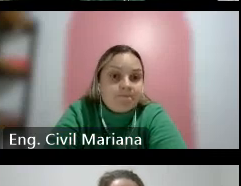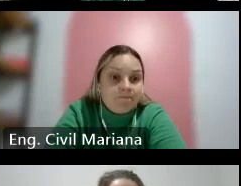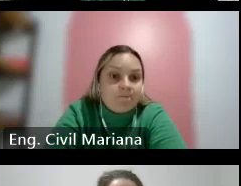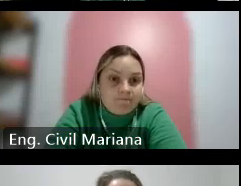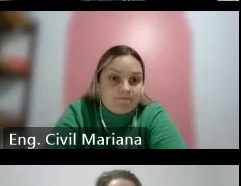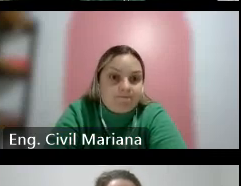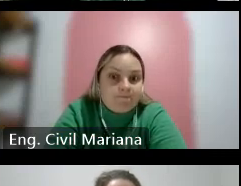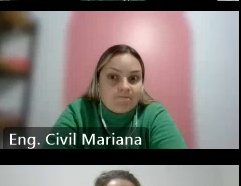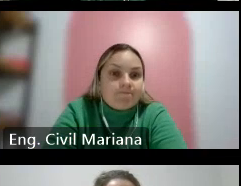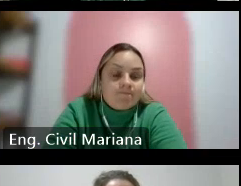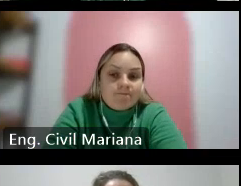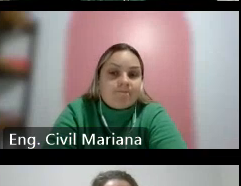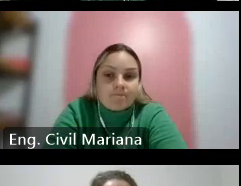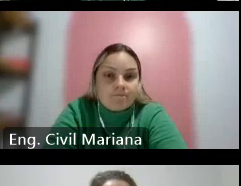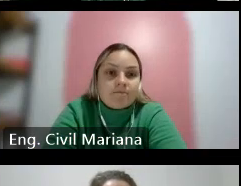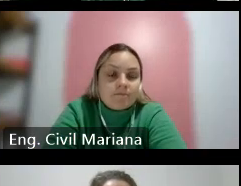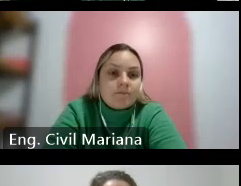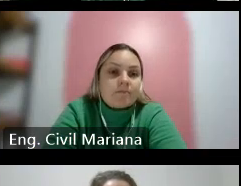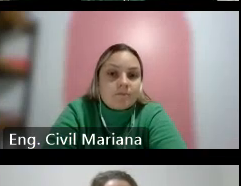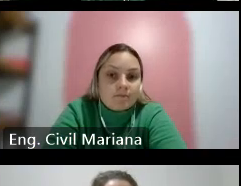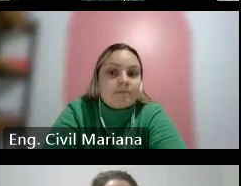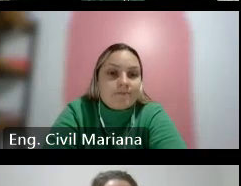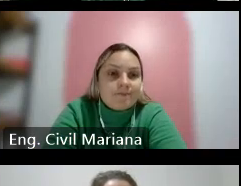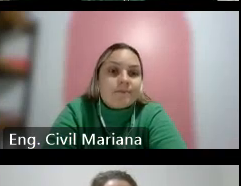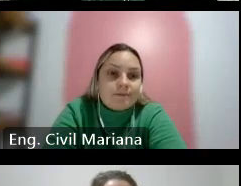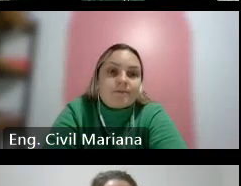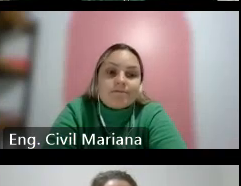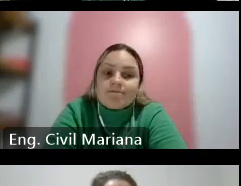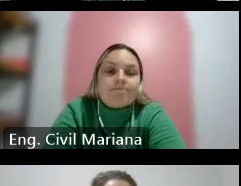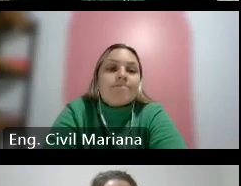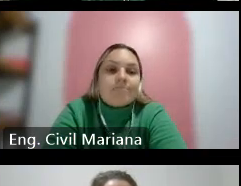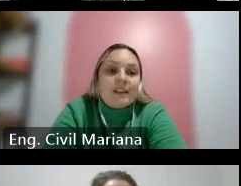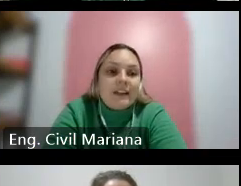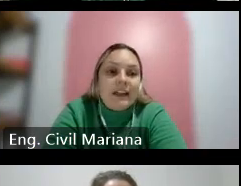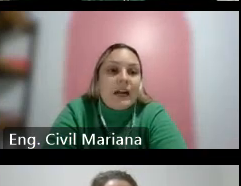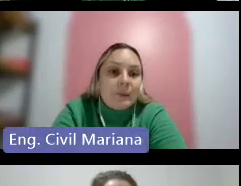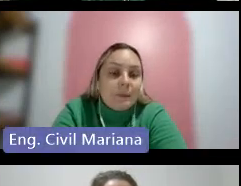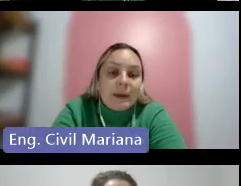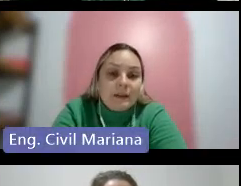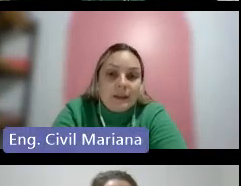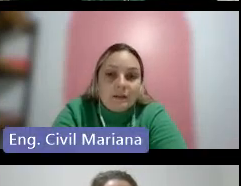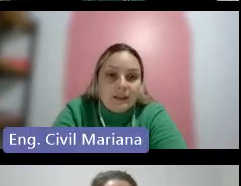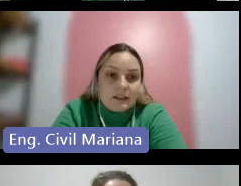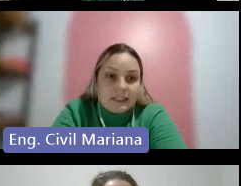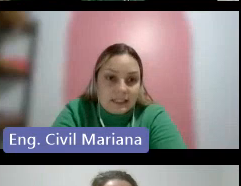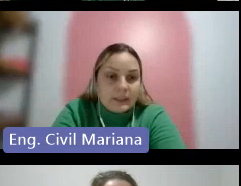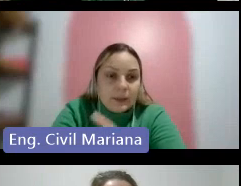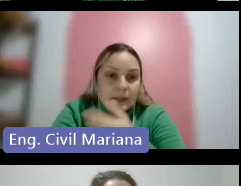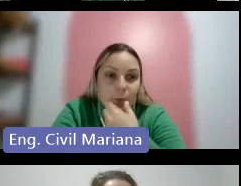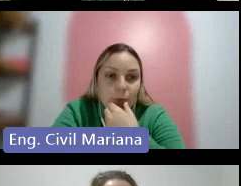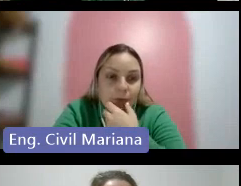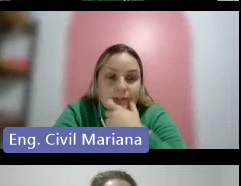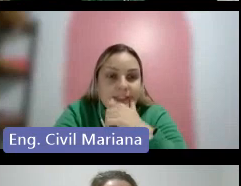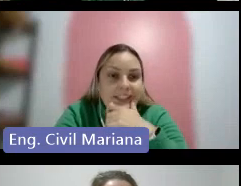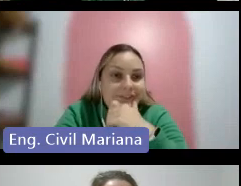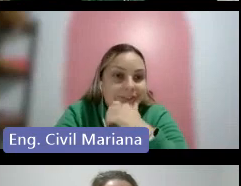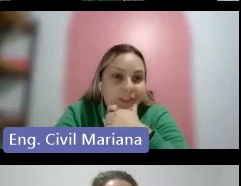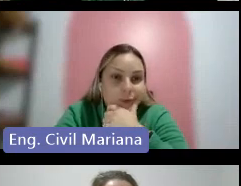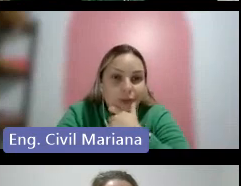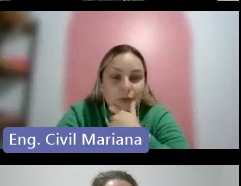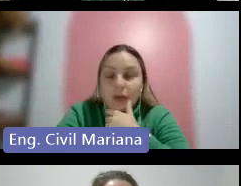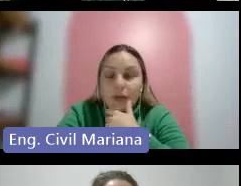a concretagem da viga, do pilar. Sei lá. É uma parte. Eu quis trazer esse porque era um ponto